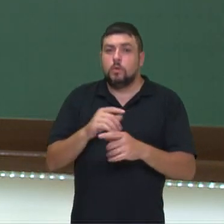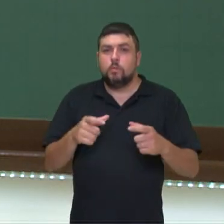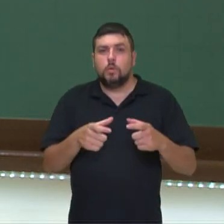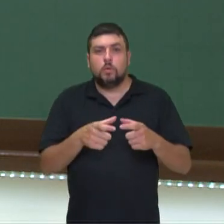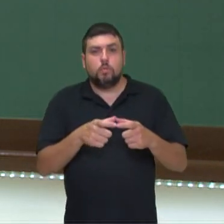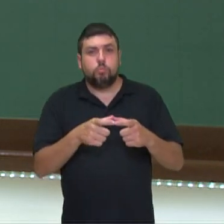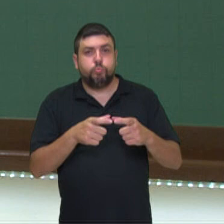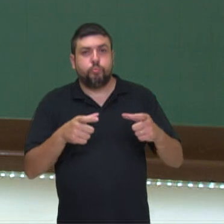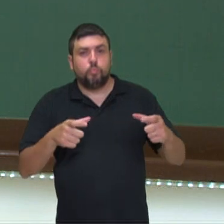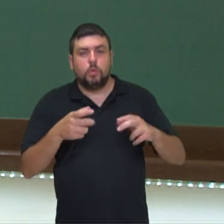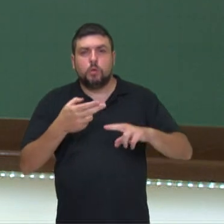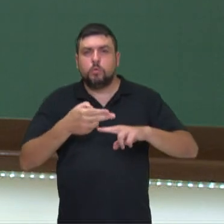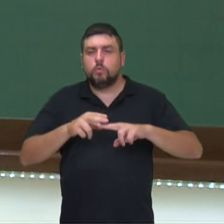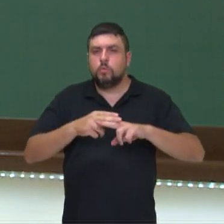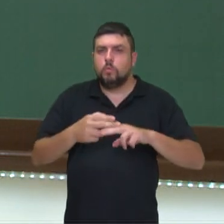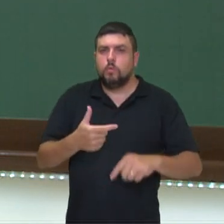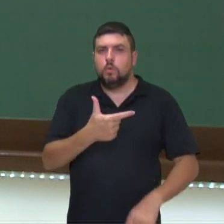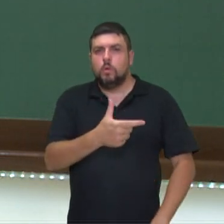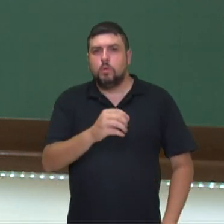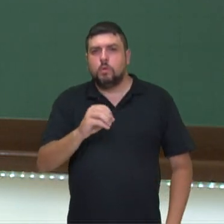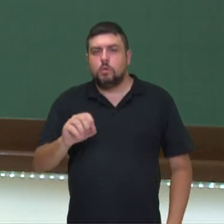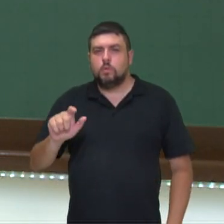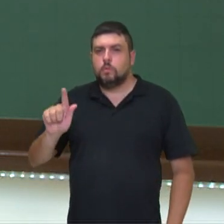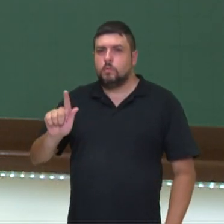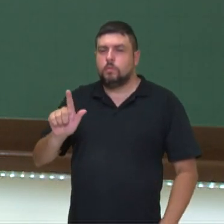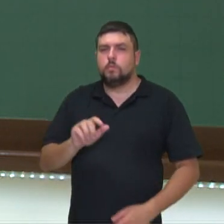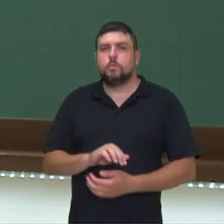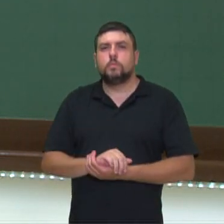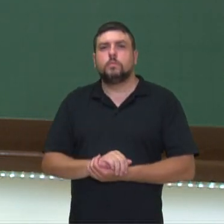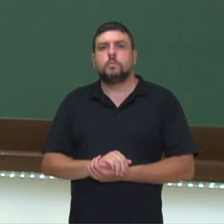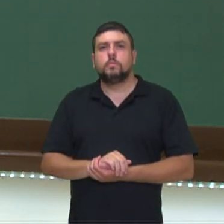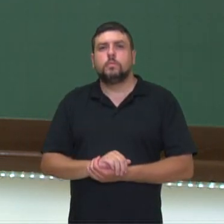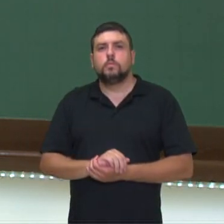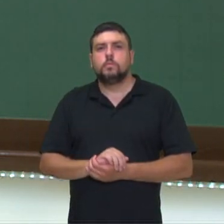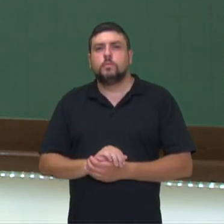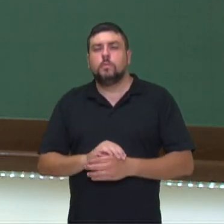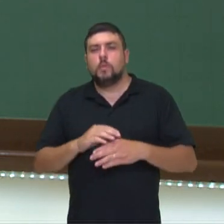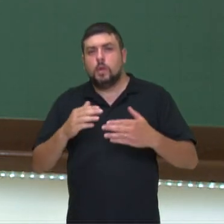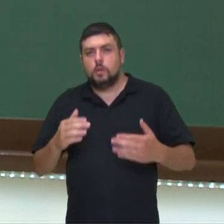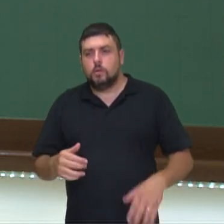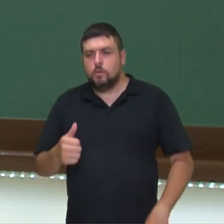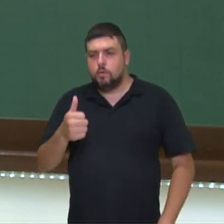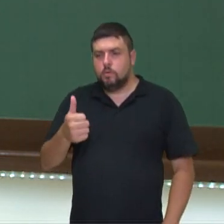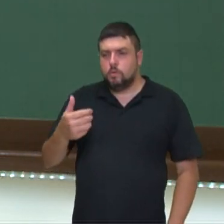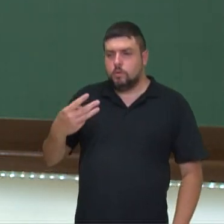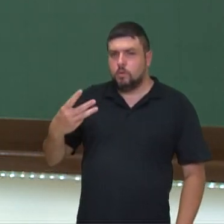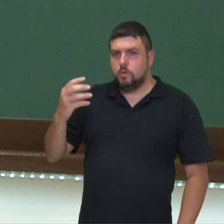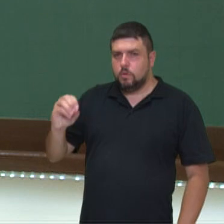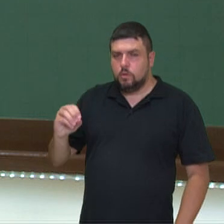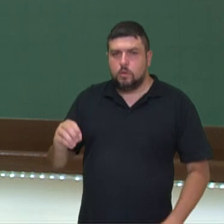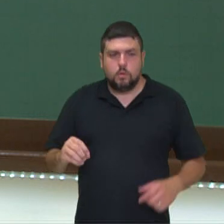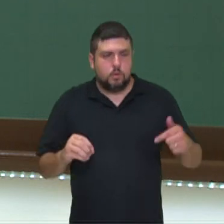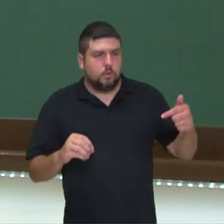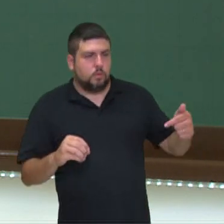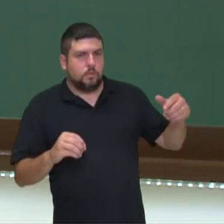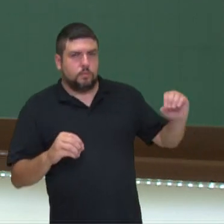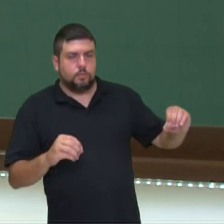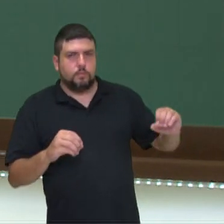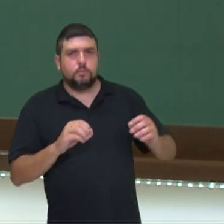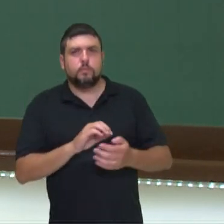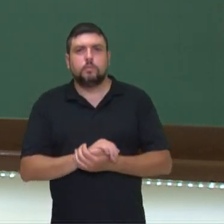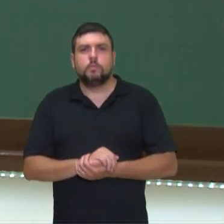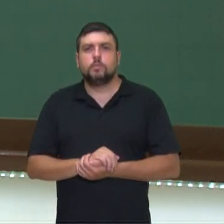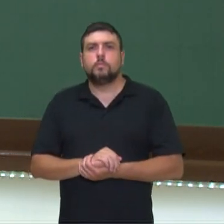ela tinha de tamanho 200 gramas. Tá? Então, no caso ali, 130 as meninas comeram e 70 gramas a última menina comeu.